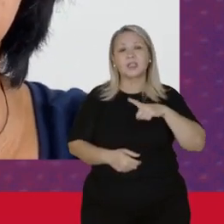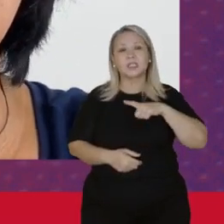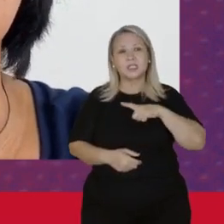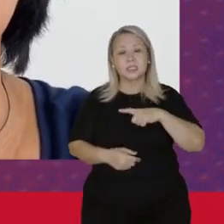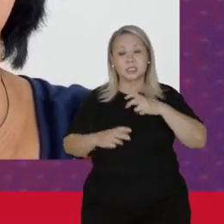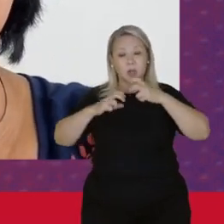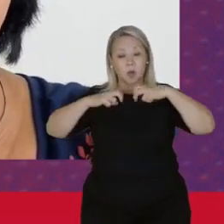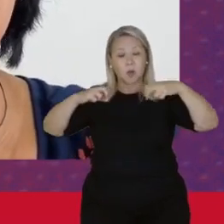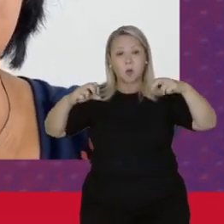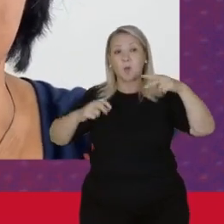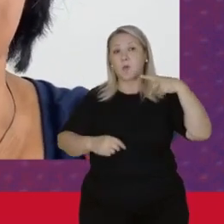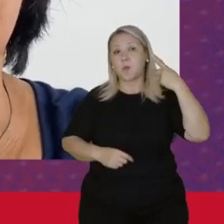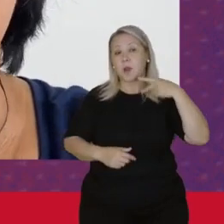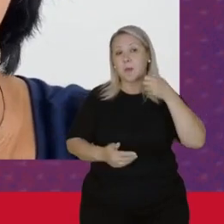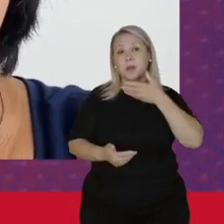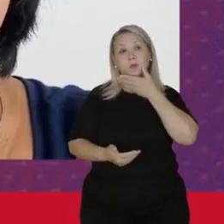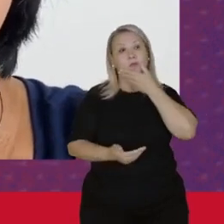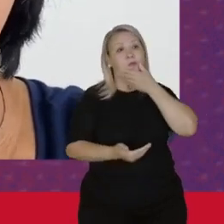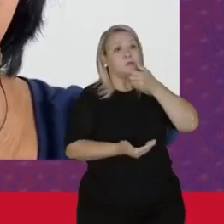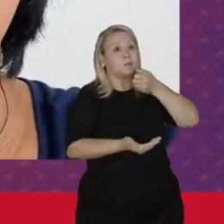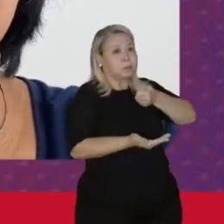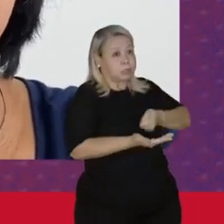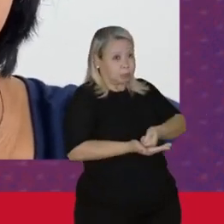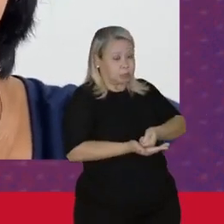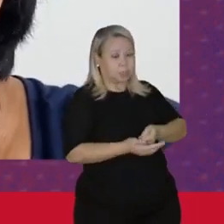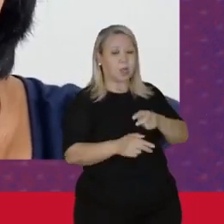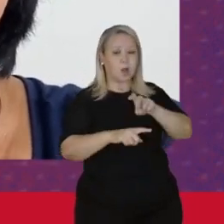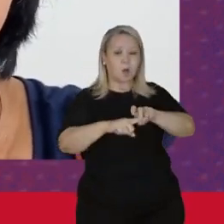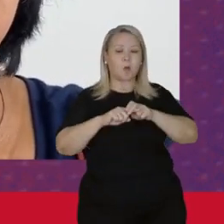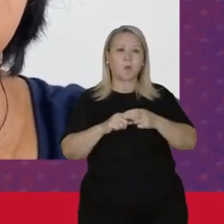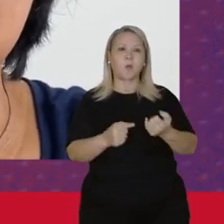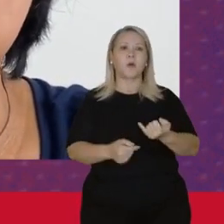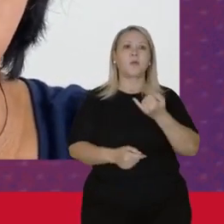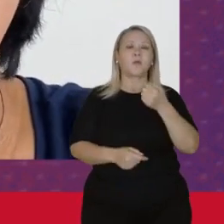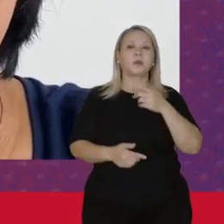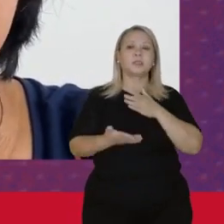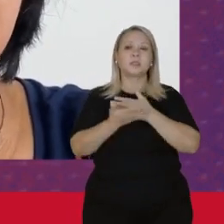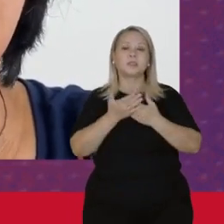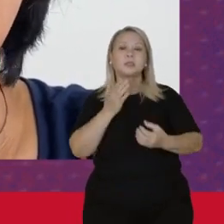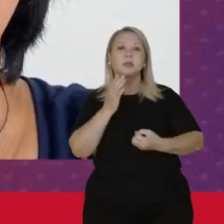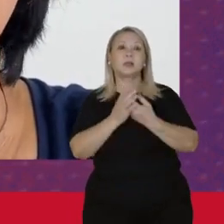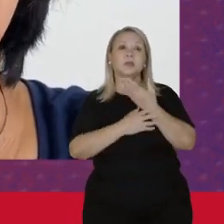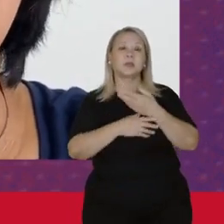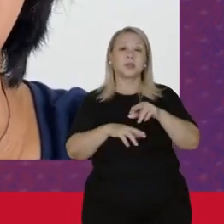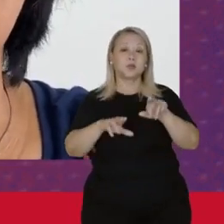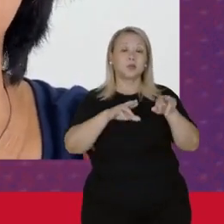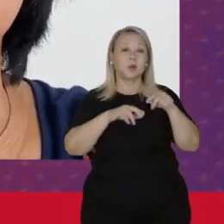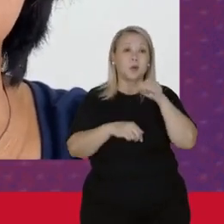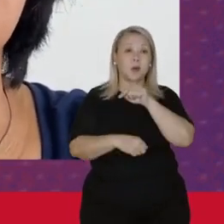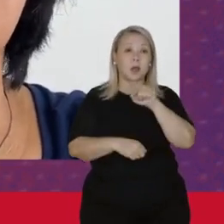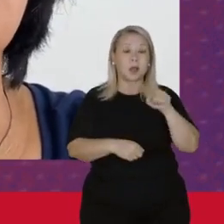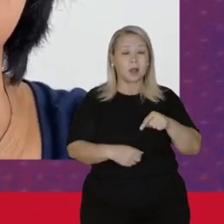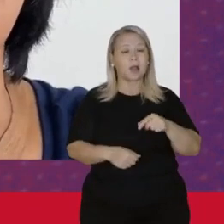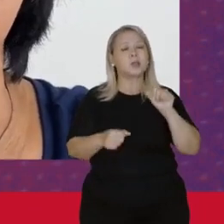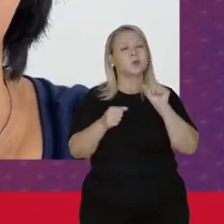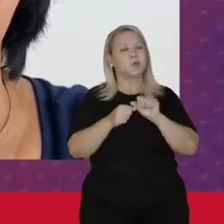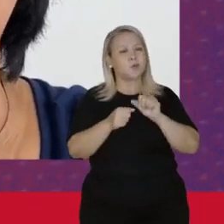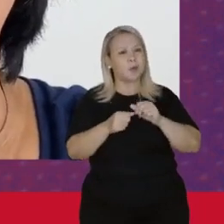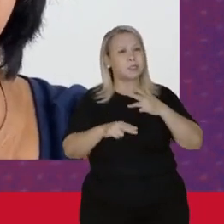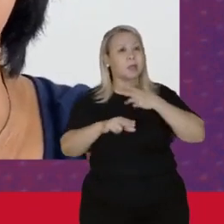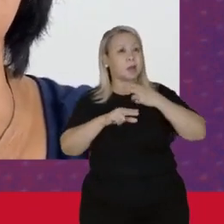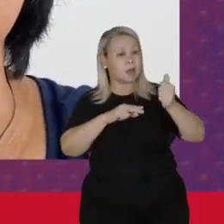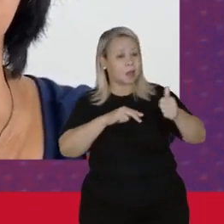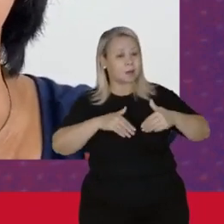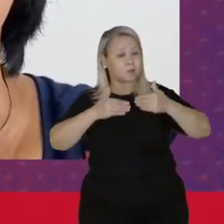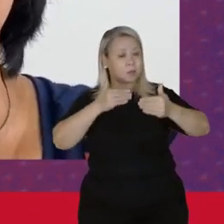parlamento extremamente machista. E por isso é importante que as iniciativas como essa venham a fazer avançar